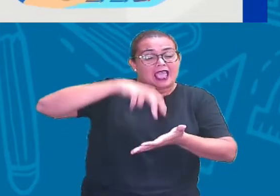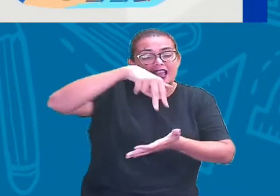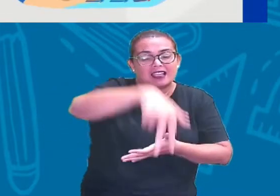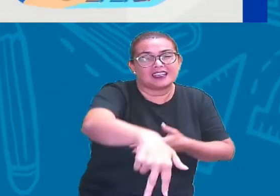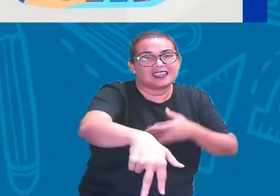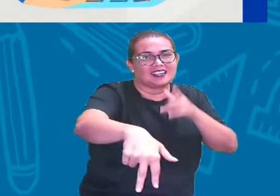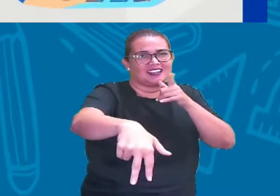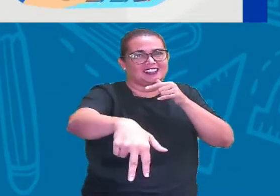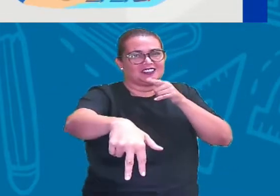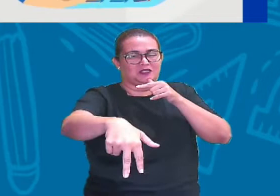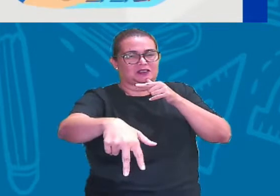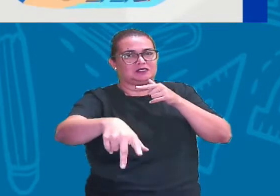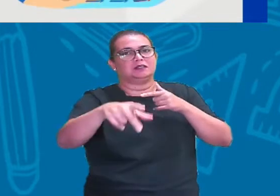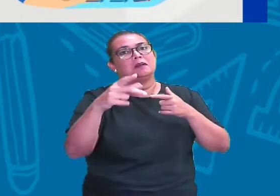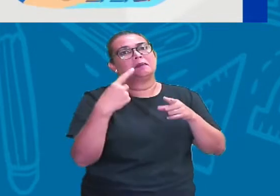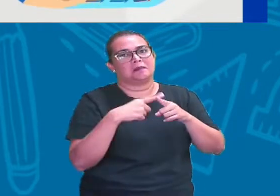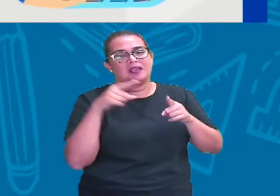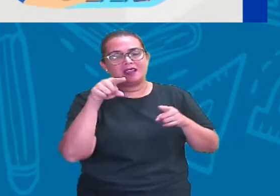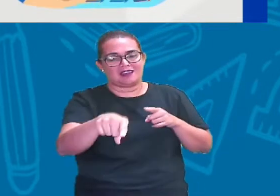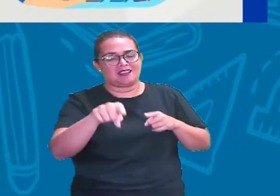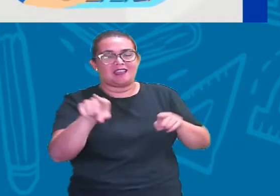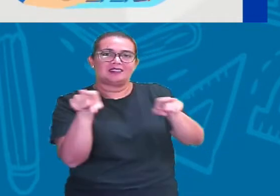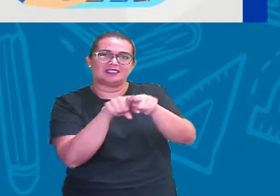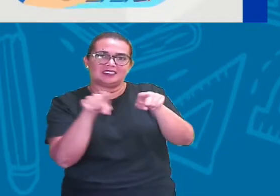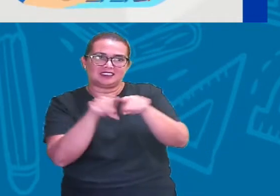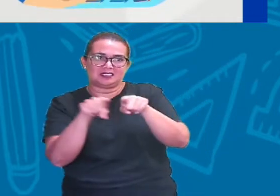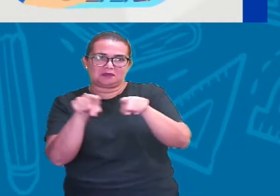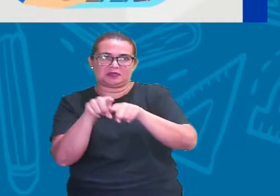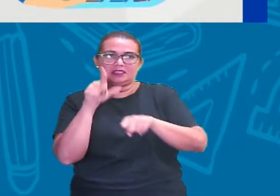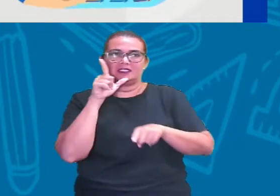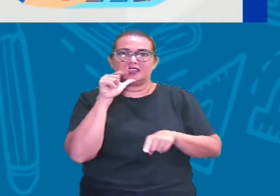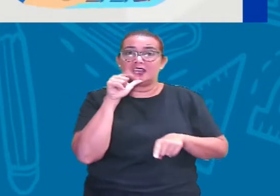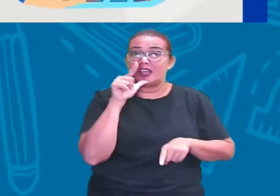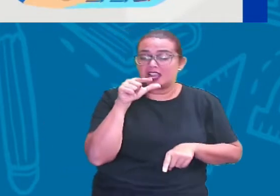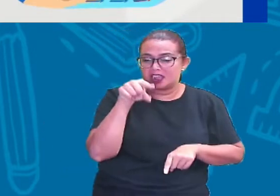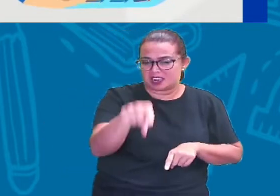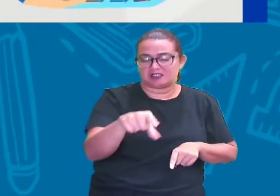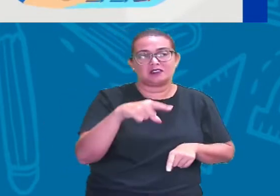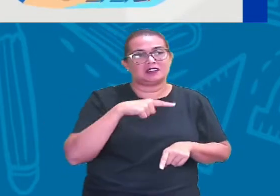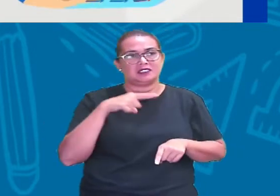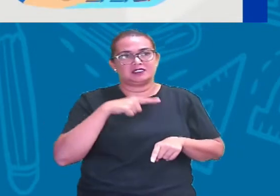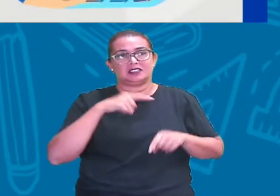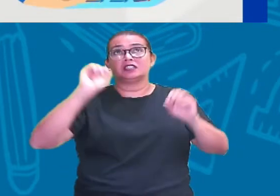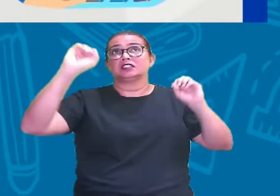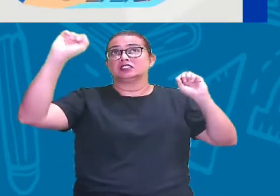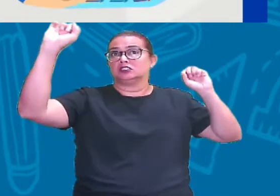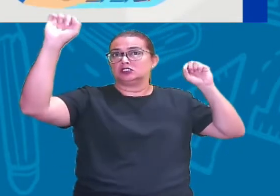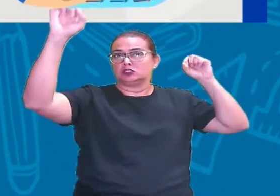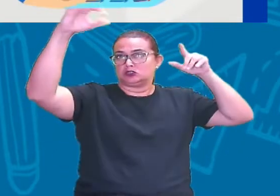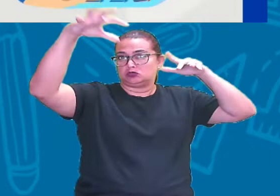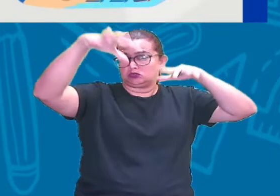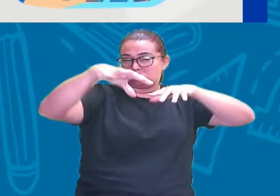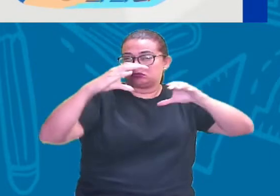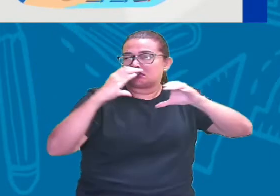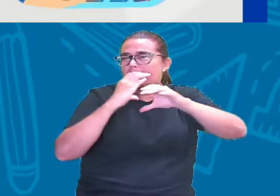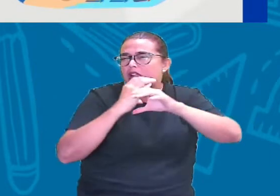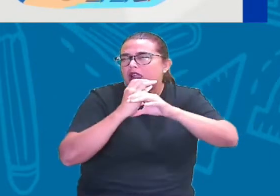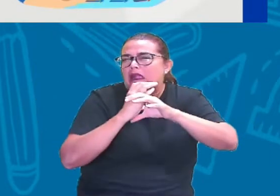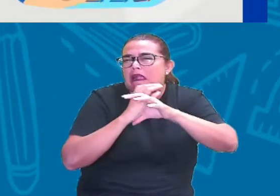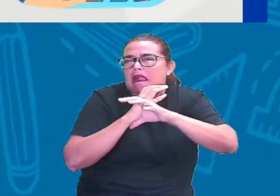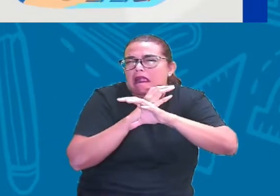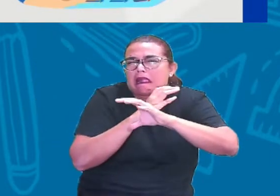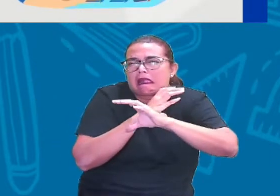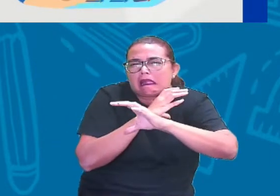tanto a areia quanto a água do mar, ambas recebem a mesma quantidade de luz